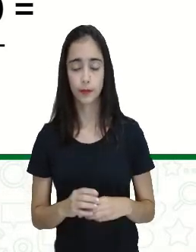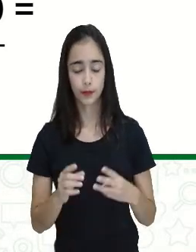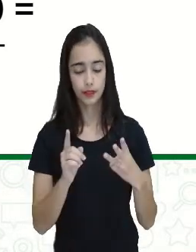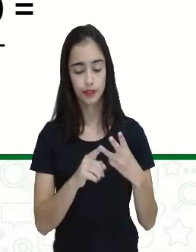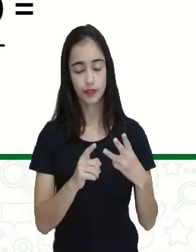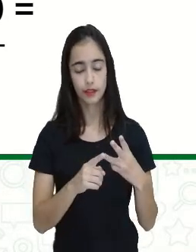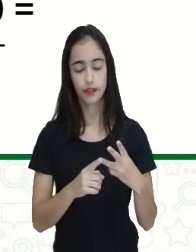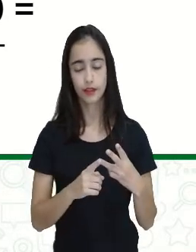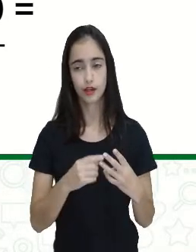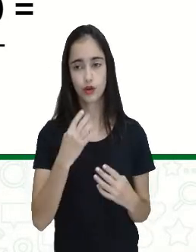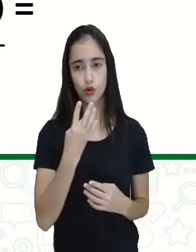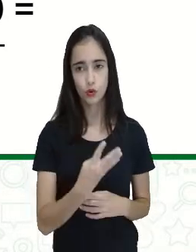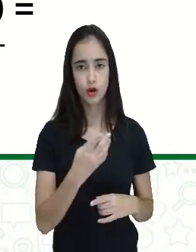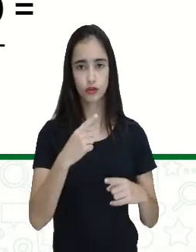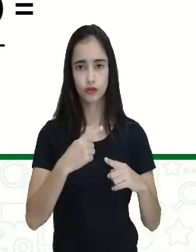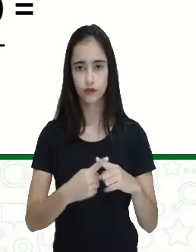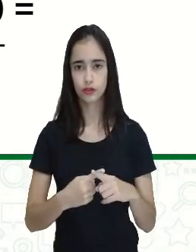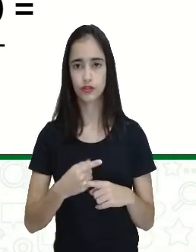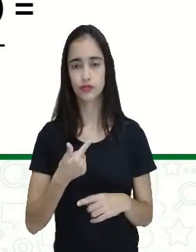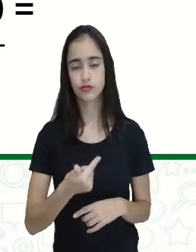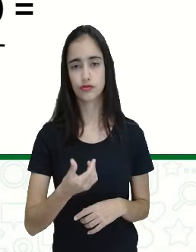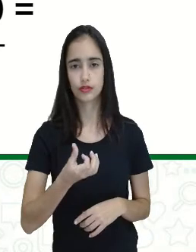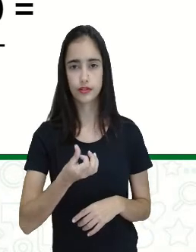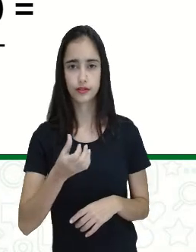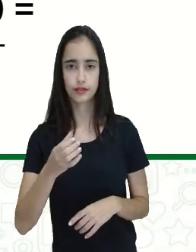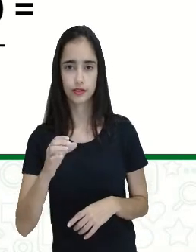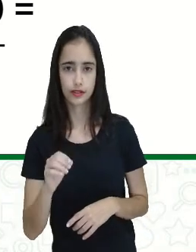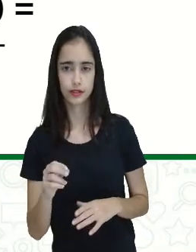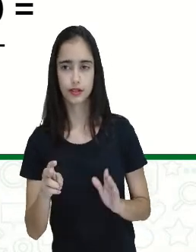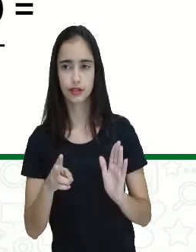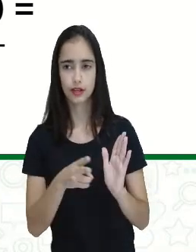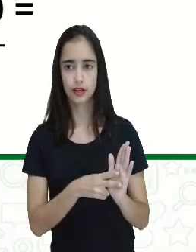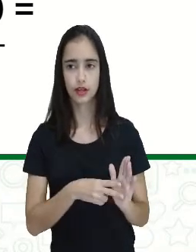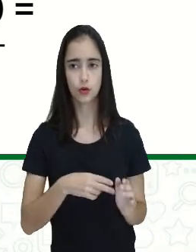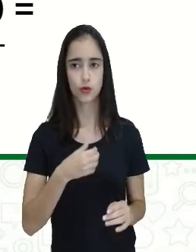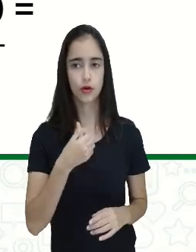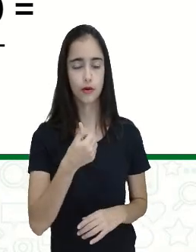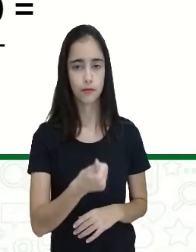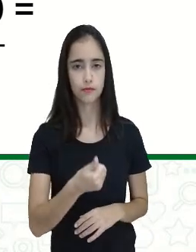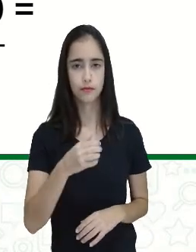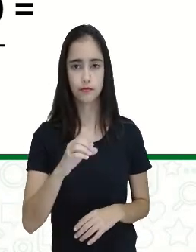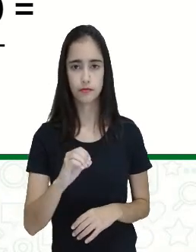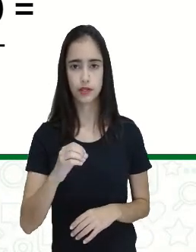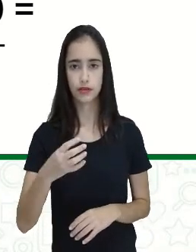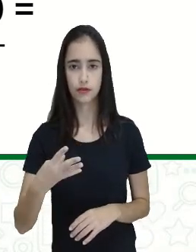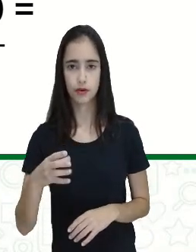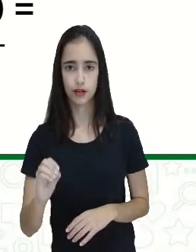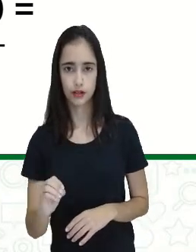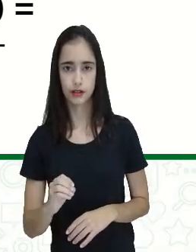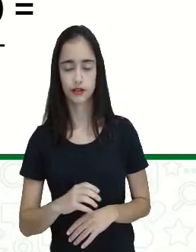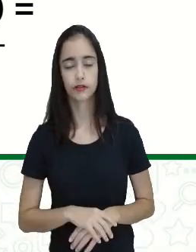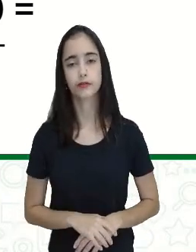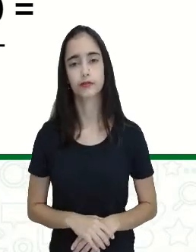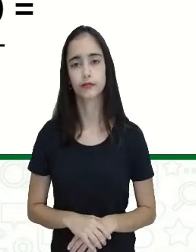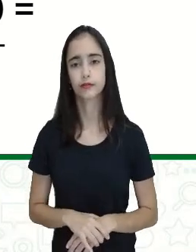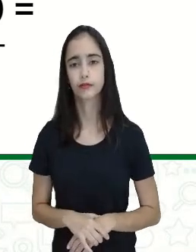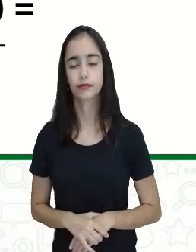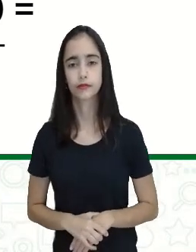Para Severino, 4 vezes 260 é igual a